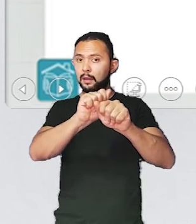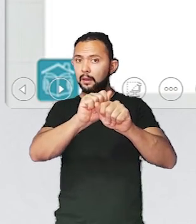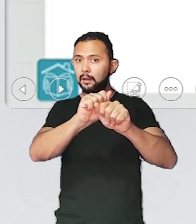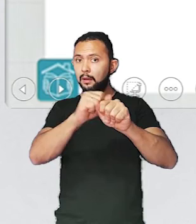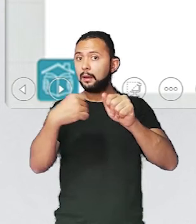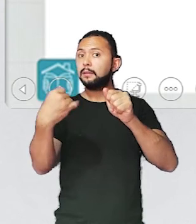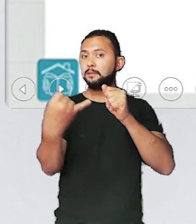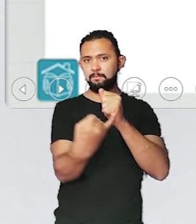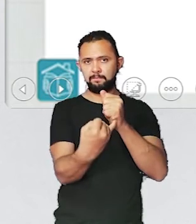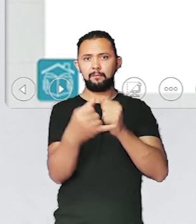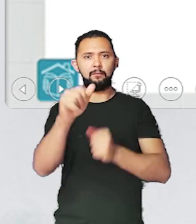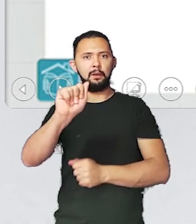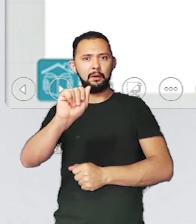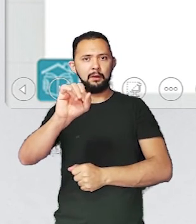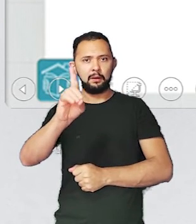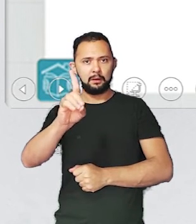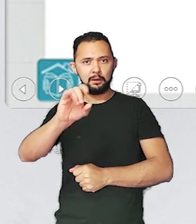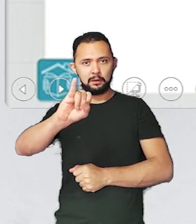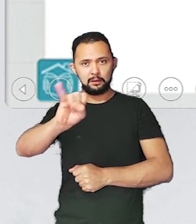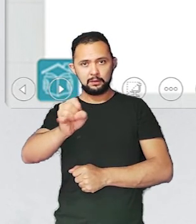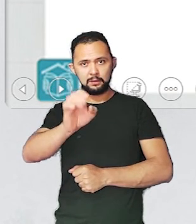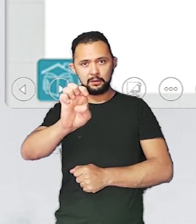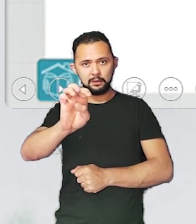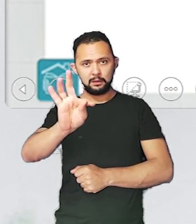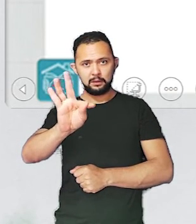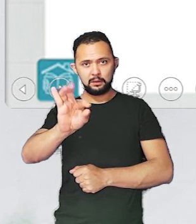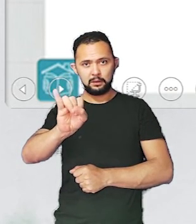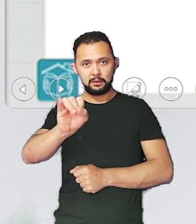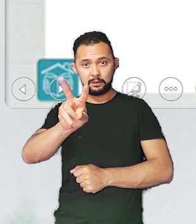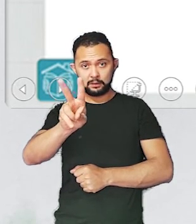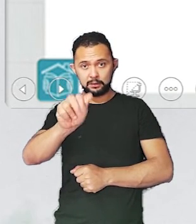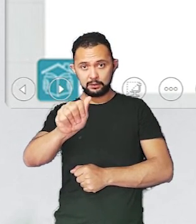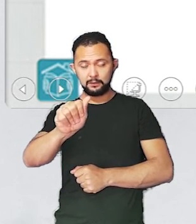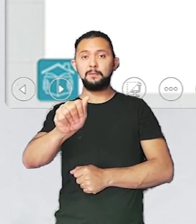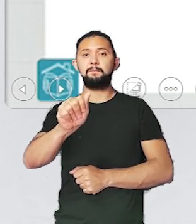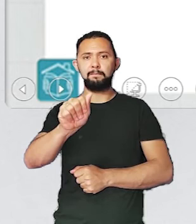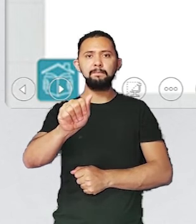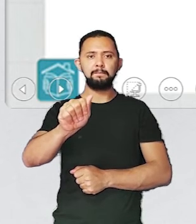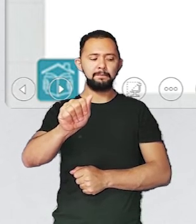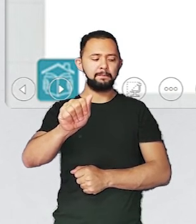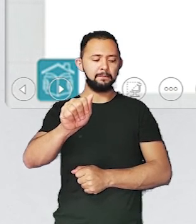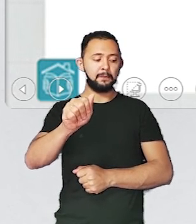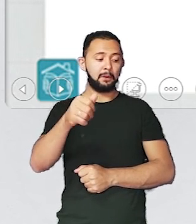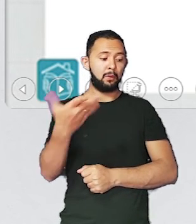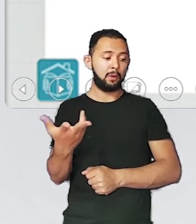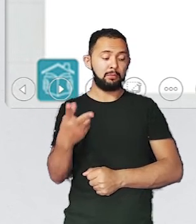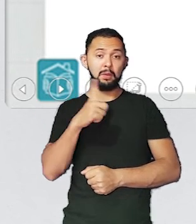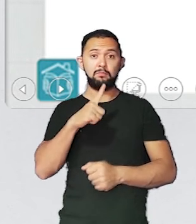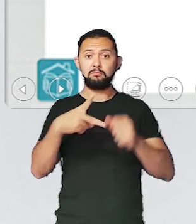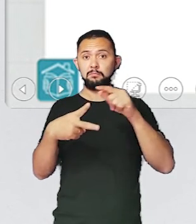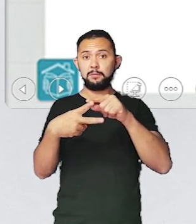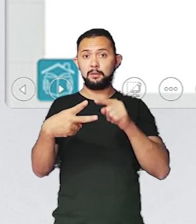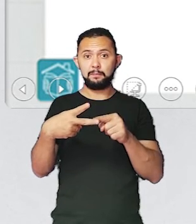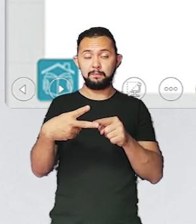também. Certo aí? Não é só em matemática que tem corte não, viu? Português também tem. Sobrou aí adjetiva restritiva e